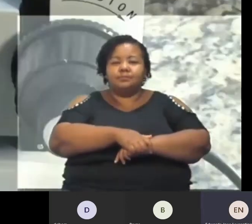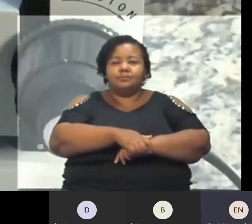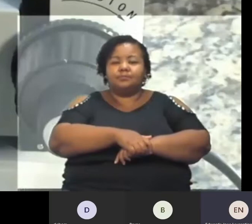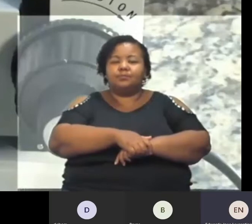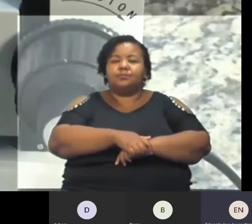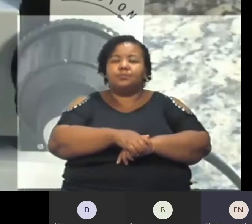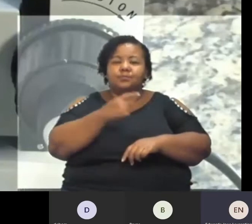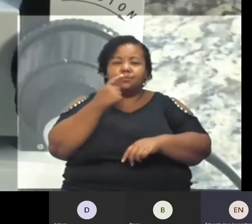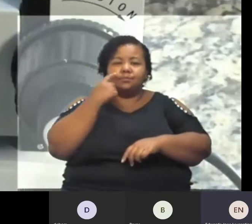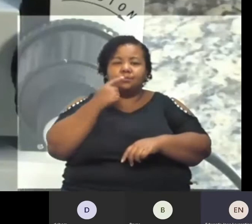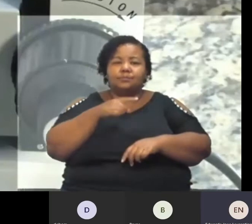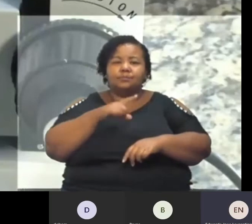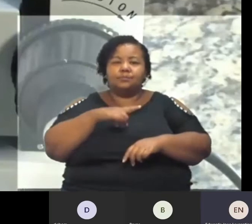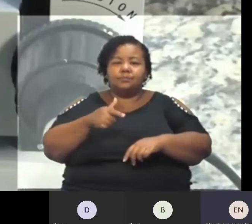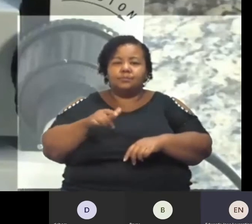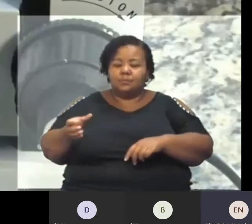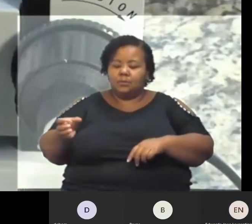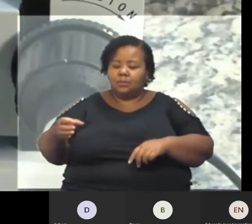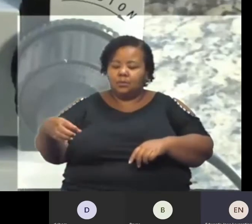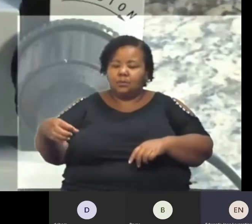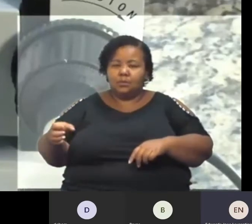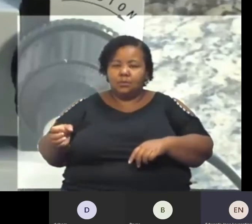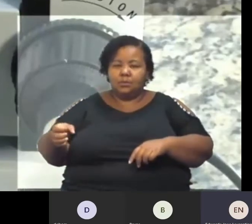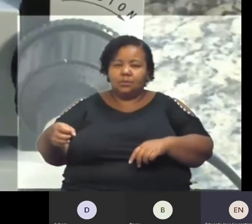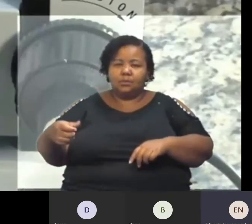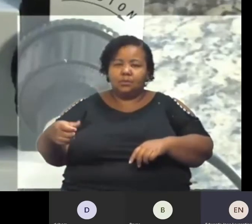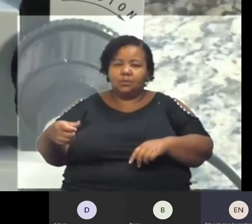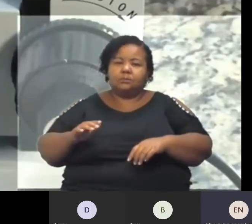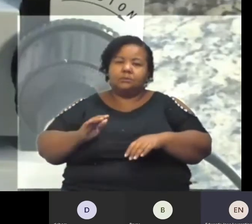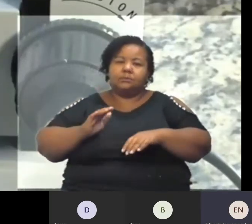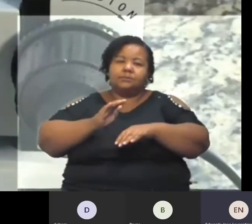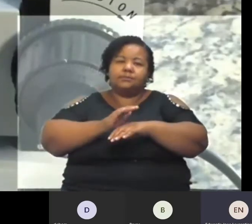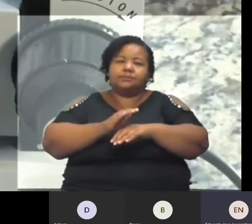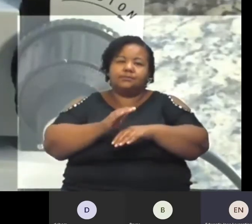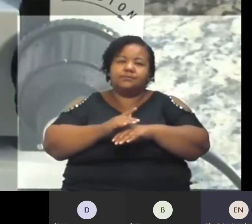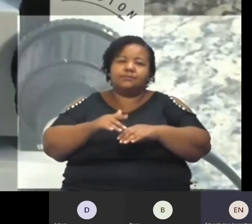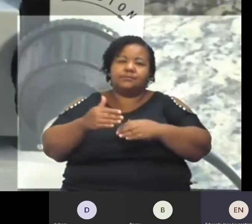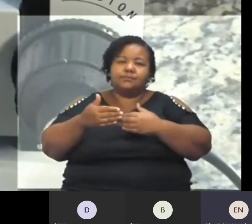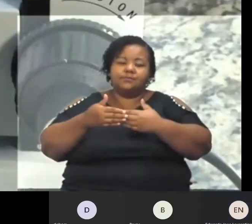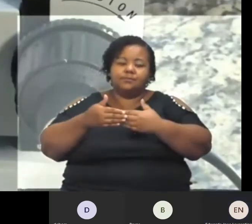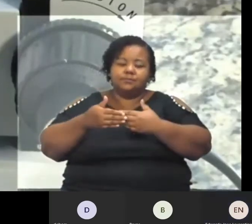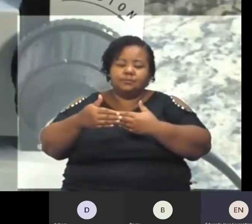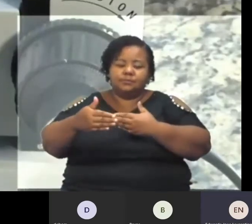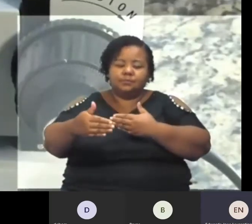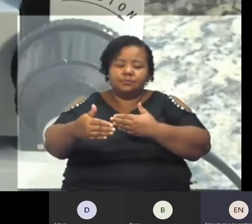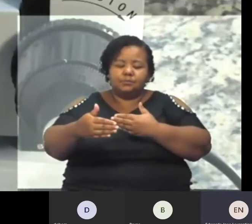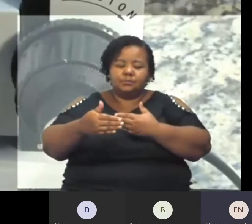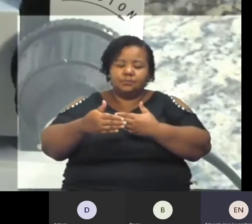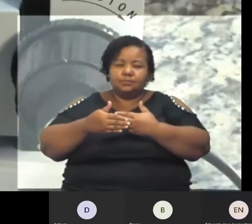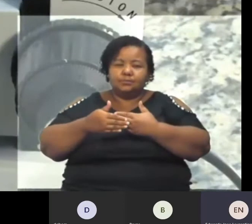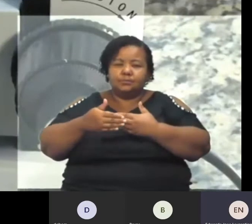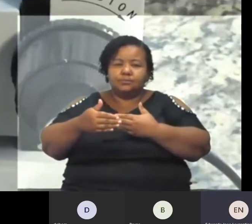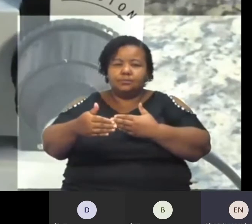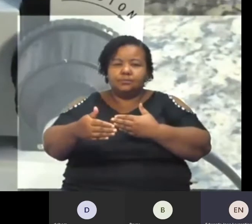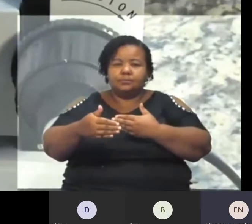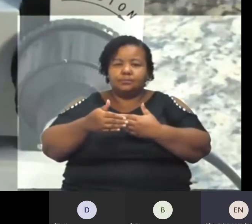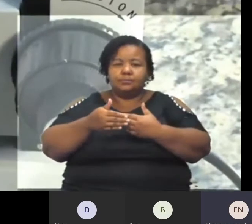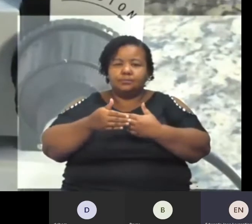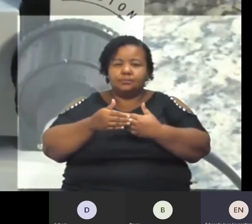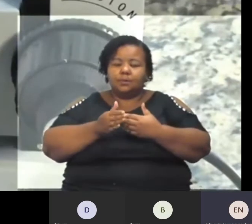Bom, e aqui nós temos os parafusos laterais que nos ajudam a levar a mesa para frente e para trás, e